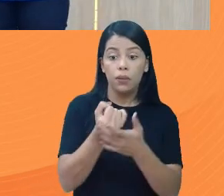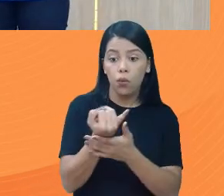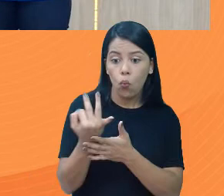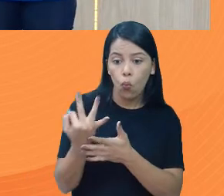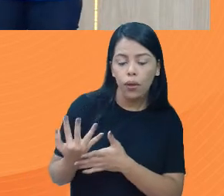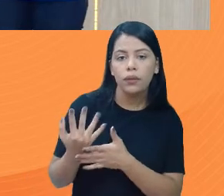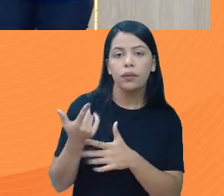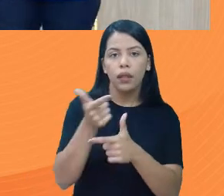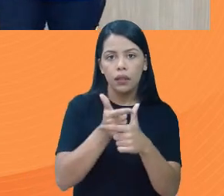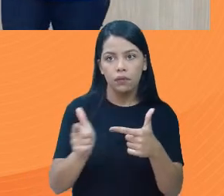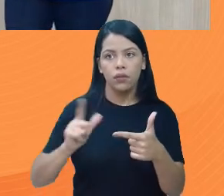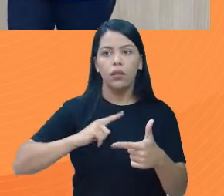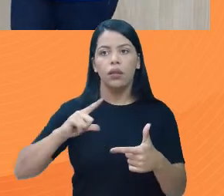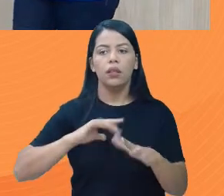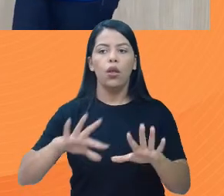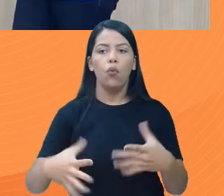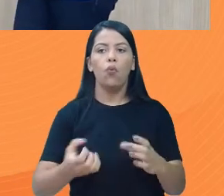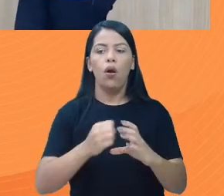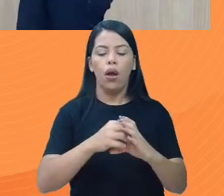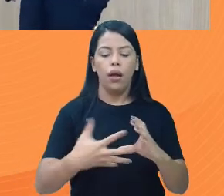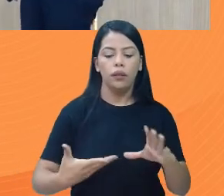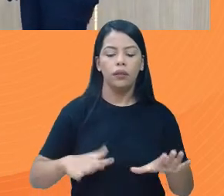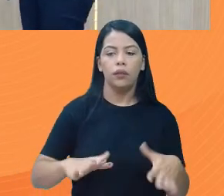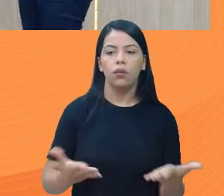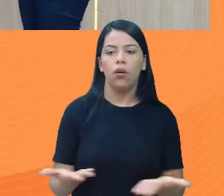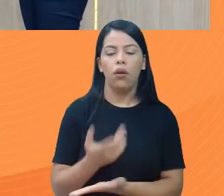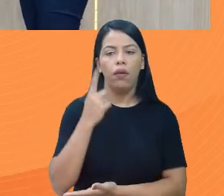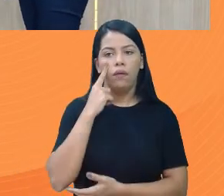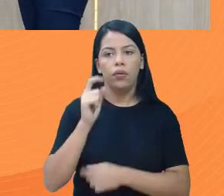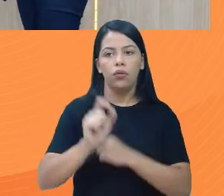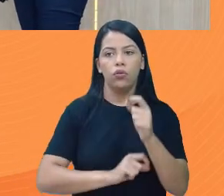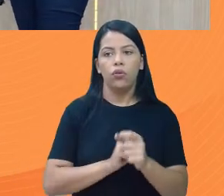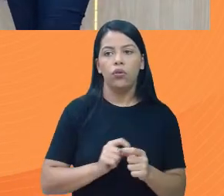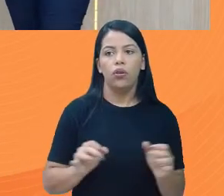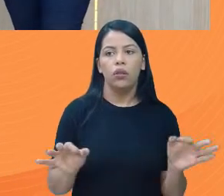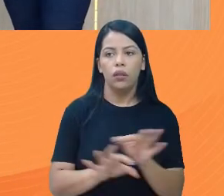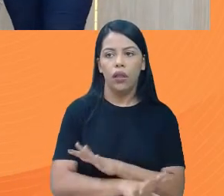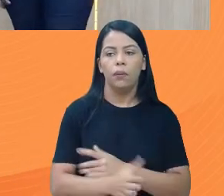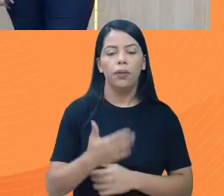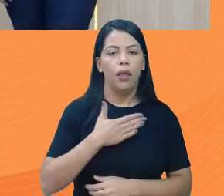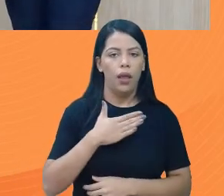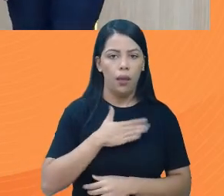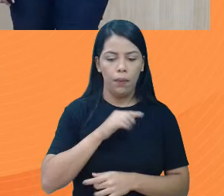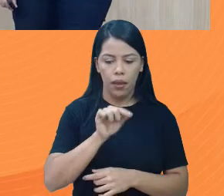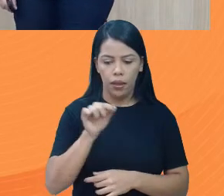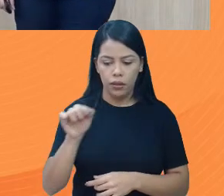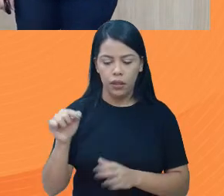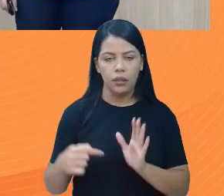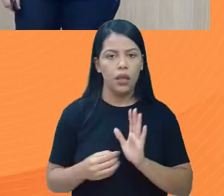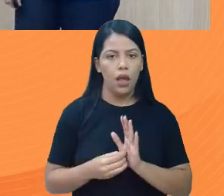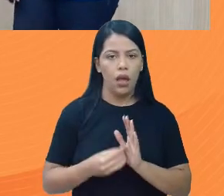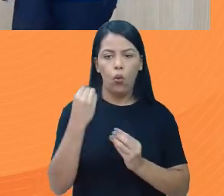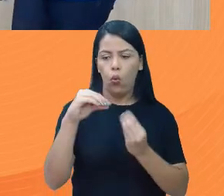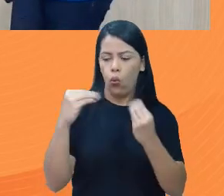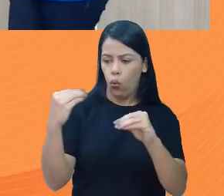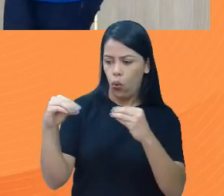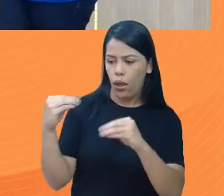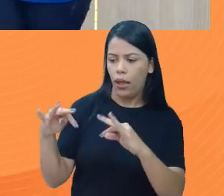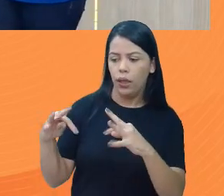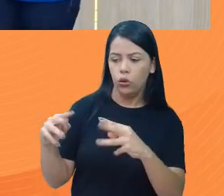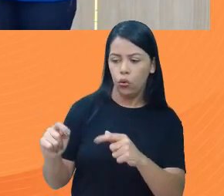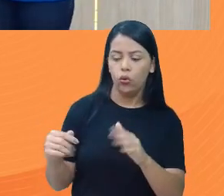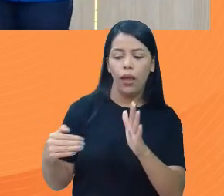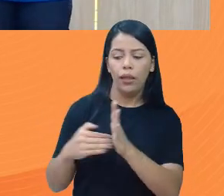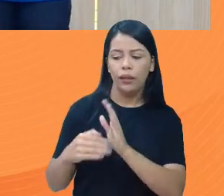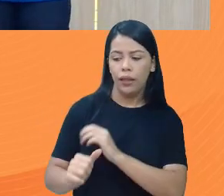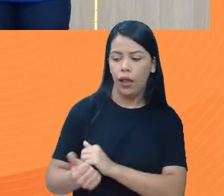as características desses divisores. Então aqui, ó, eu finalizei já minhas reticências colocando os divisores até o